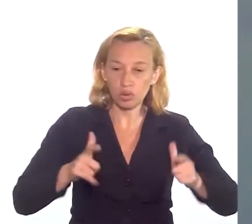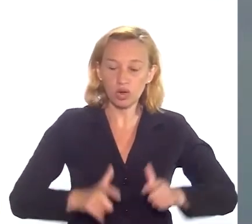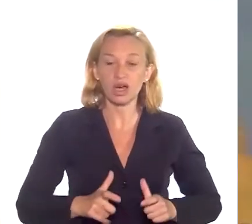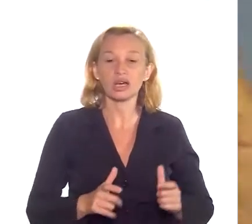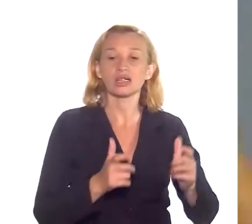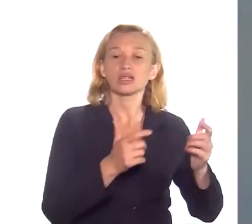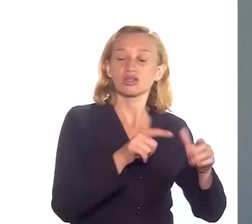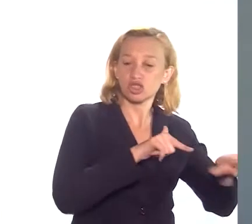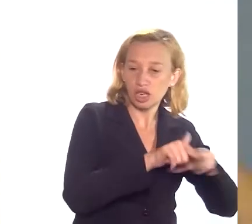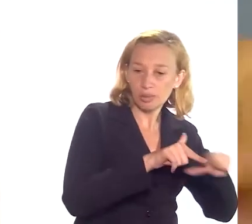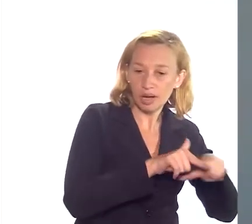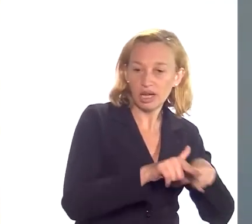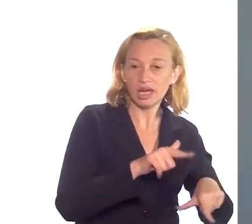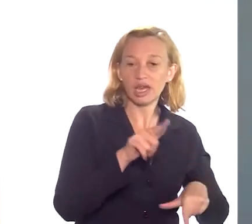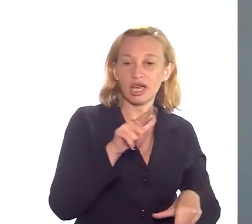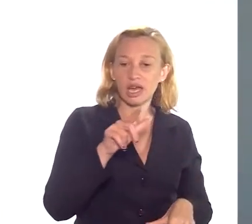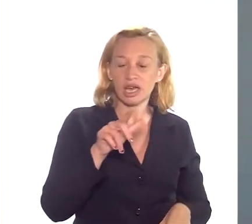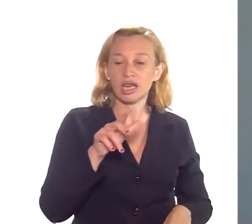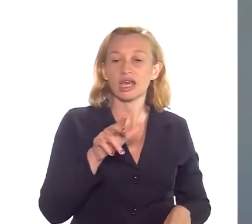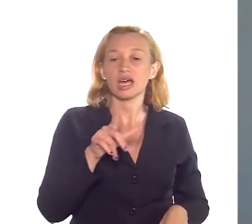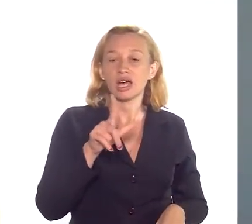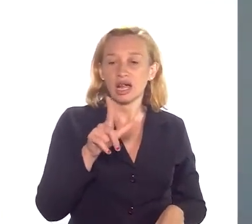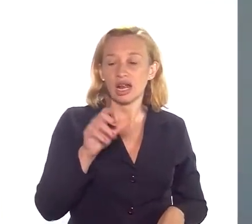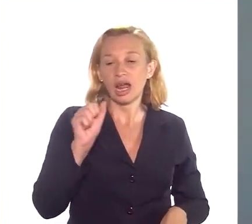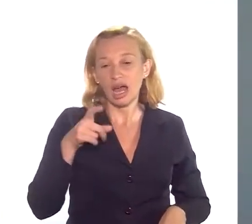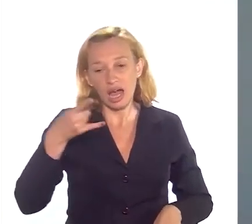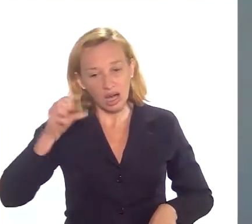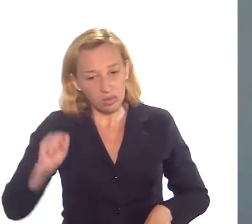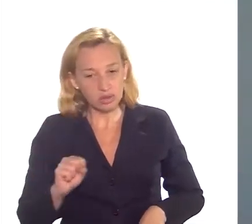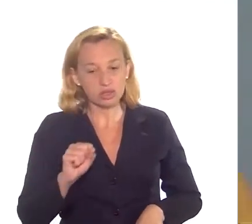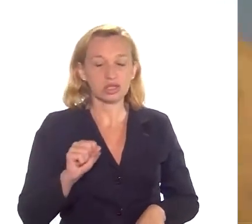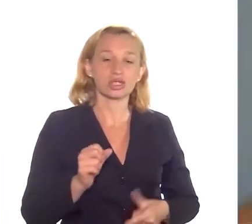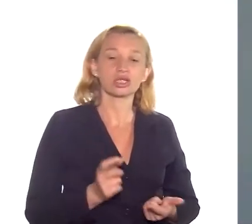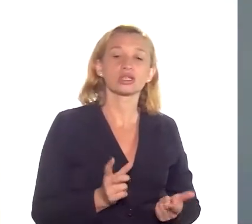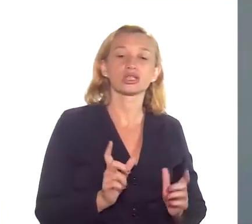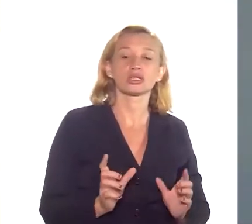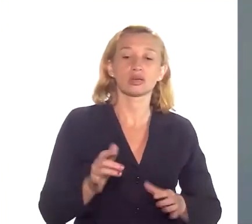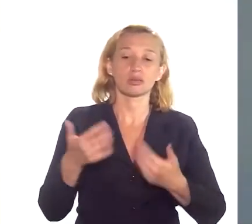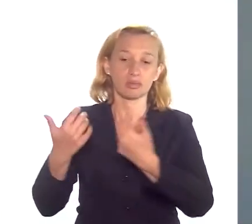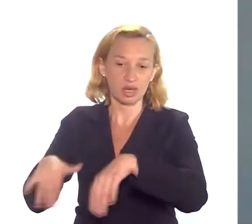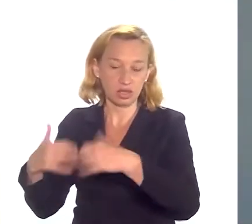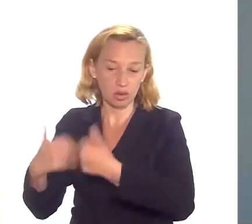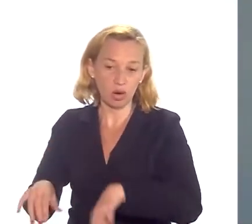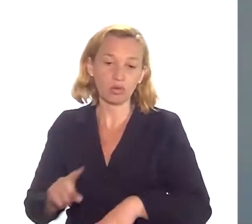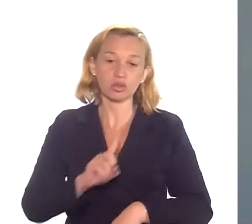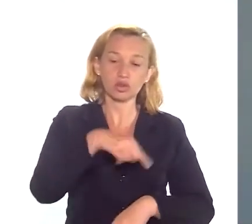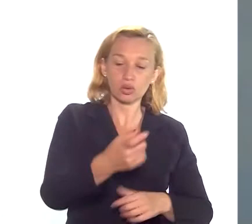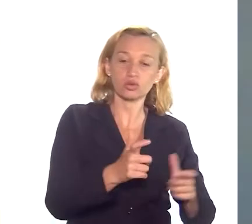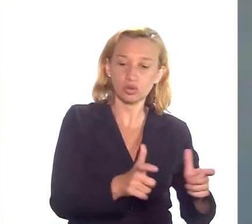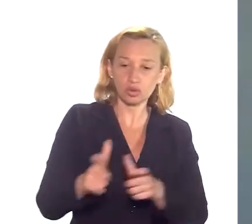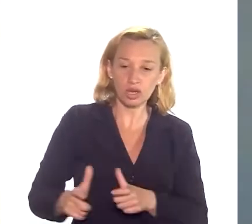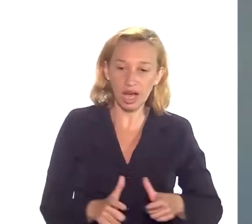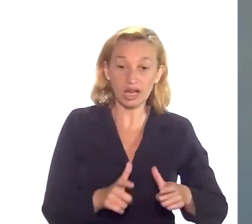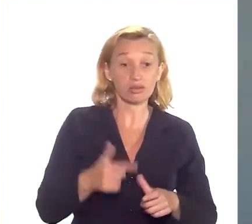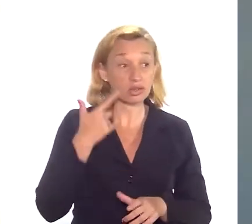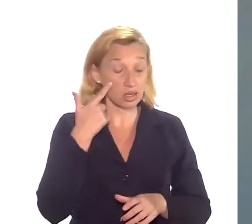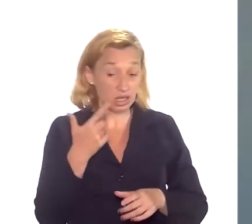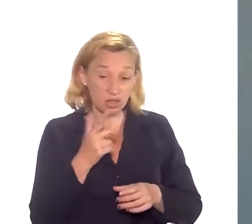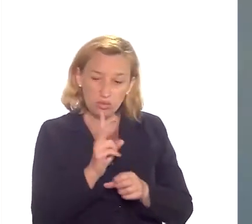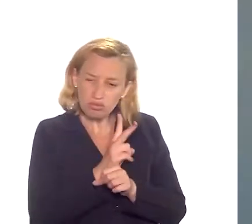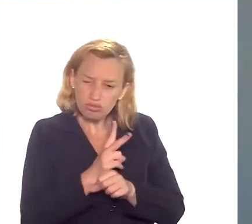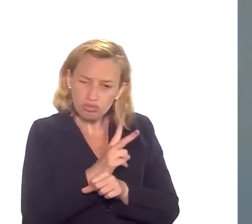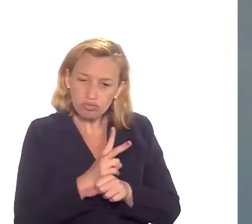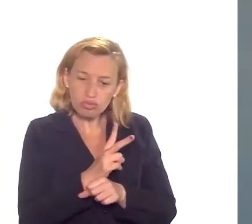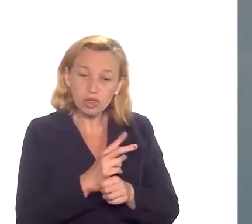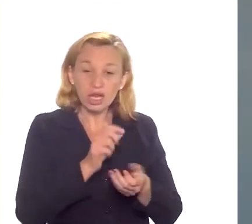local. Então, a gente trabalha a turma da região dos Lagos, a turma do Leste Fluminense, a turma de Petrópolis. Então, as empreendedoras busquem esse edital,